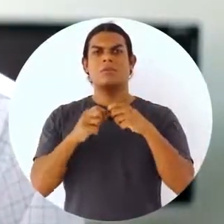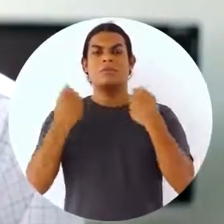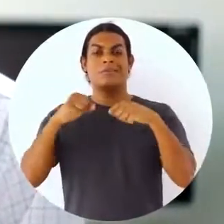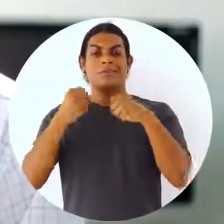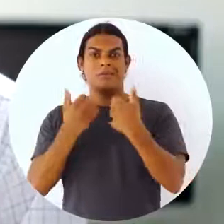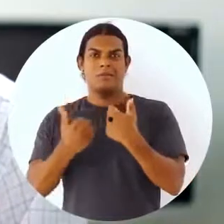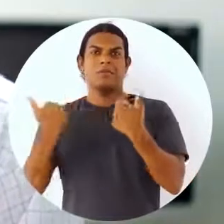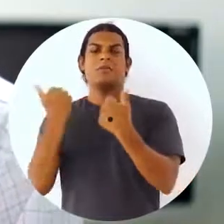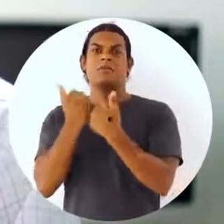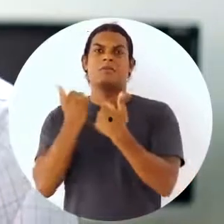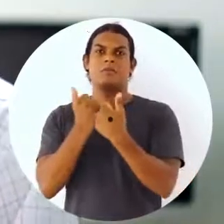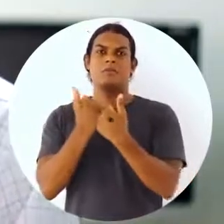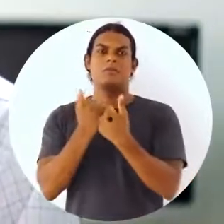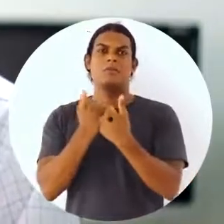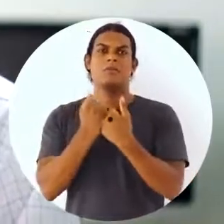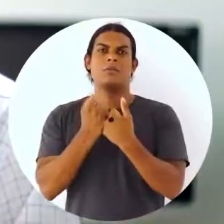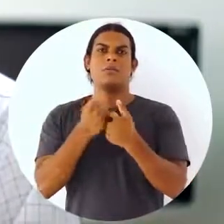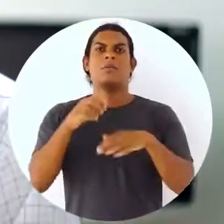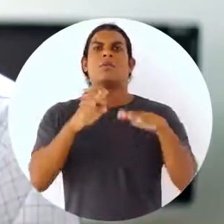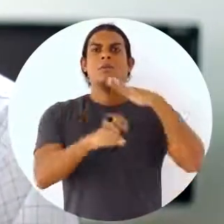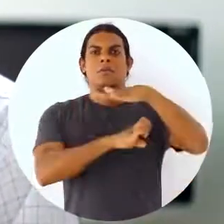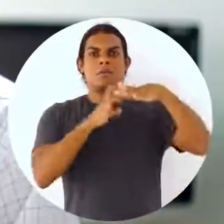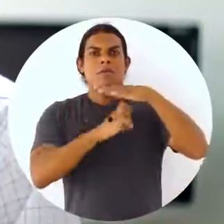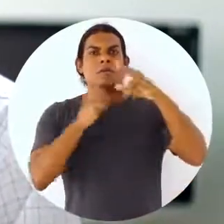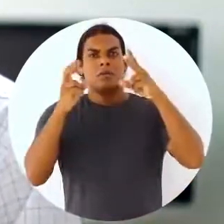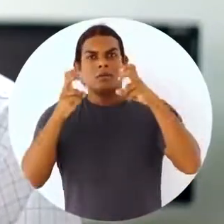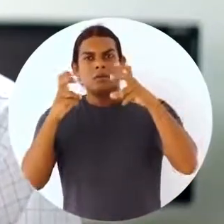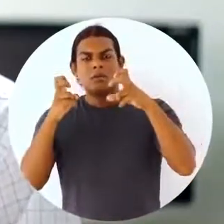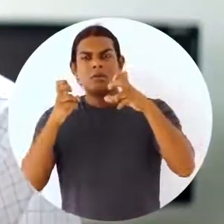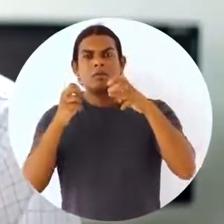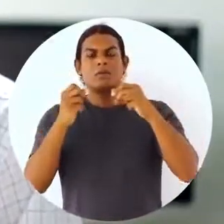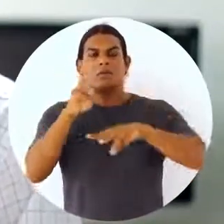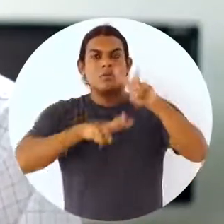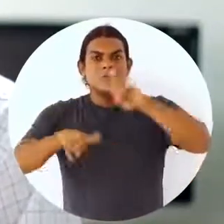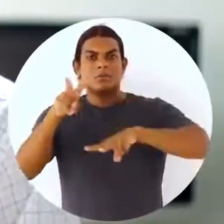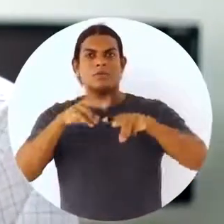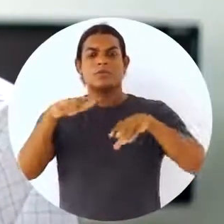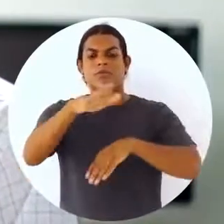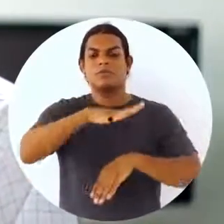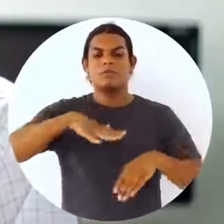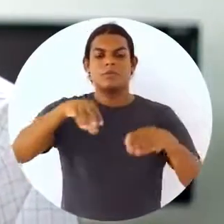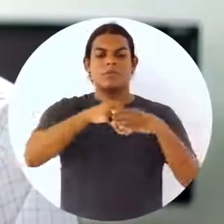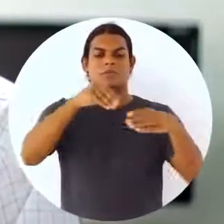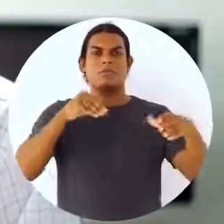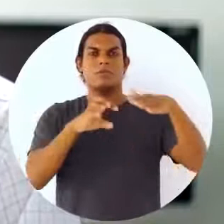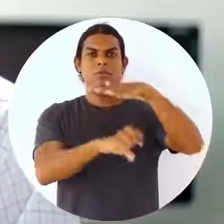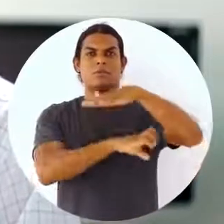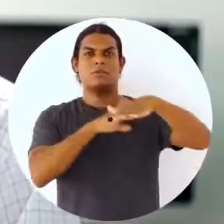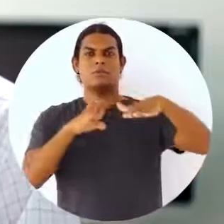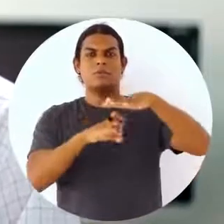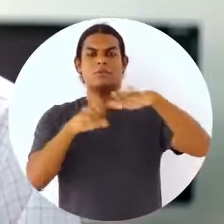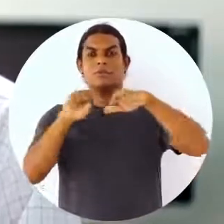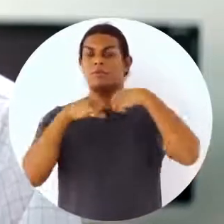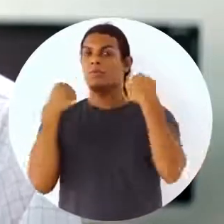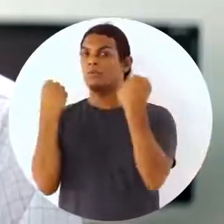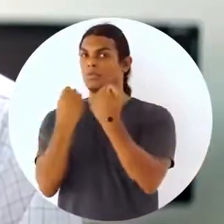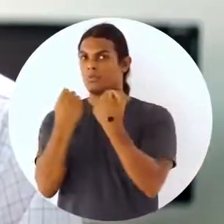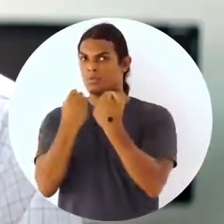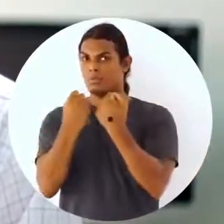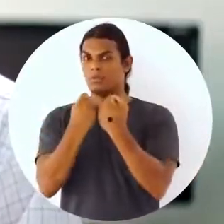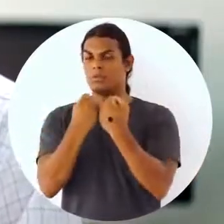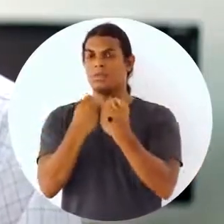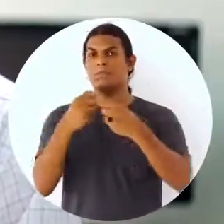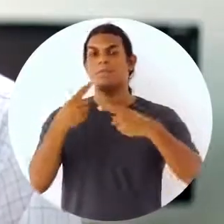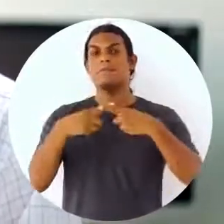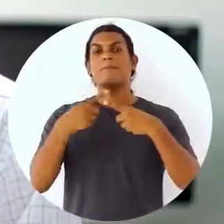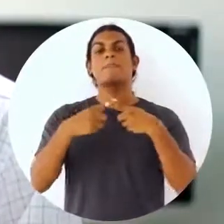que a organização observa, através do ambiente externo, seja por conta dos usuários, para o seu público, por conta de uma